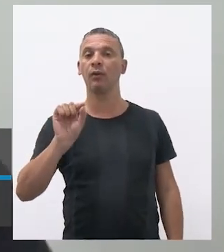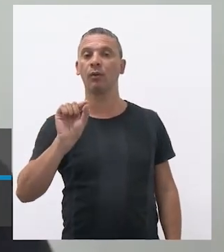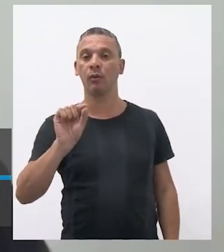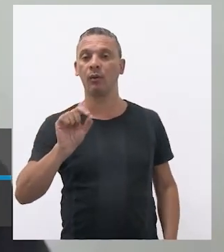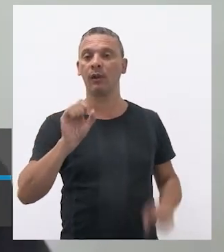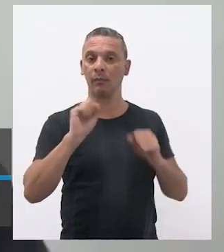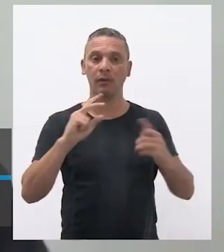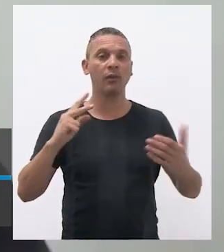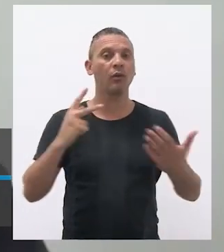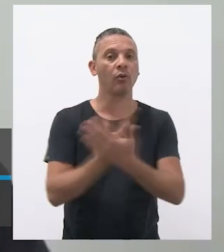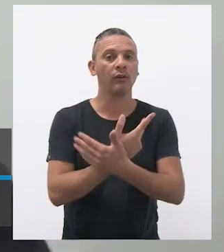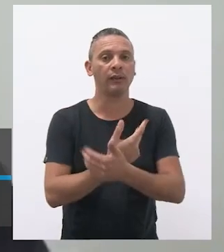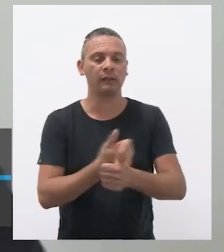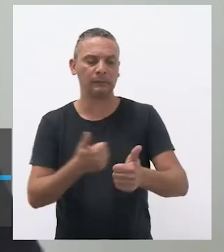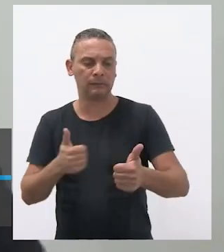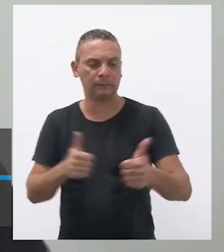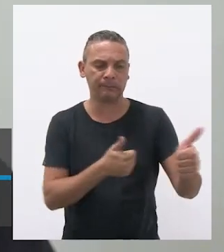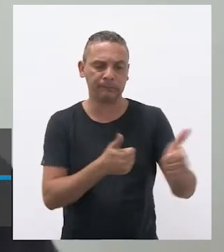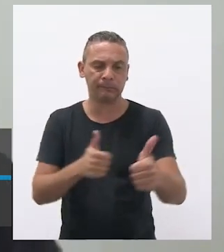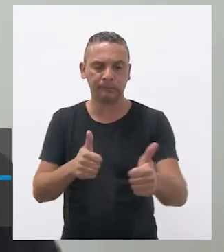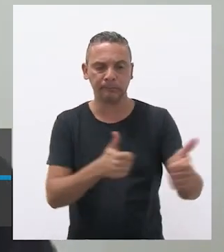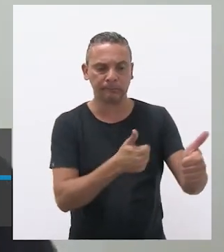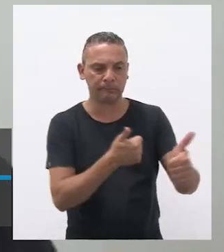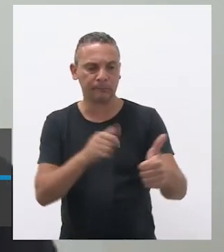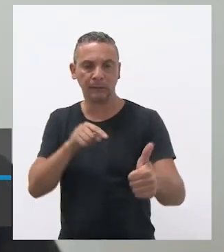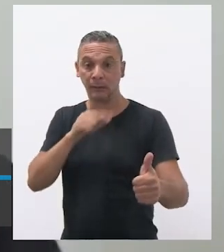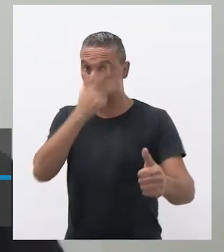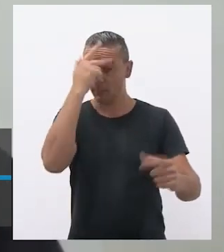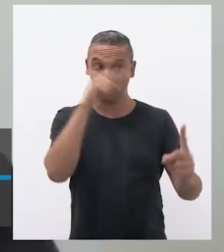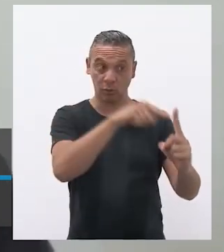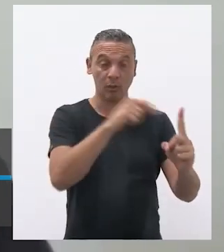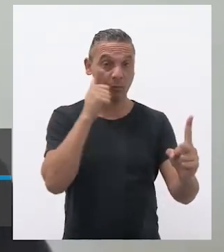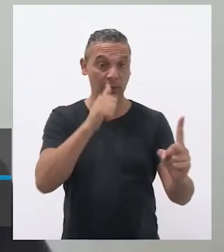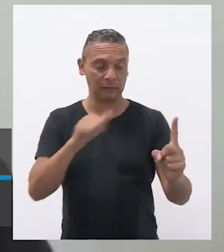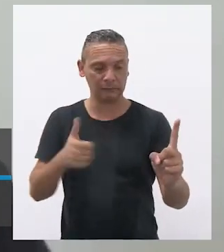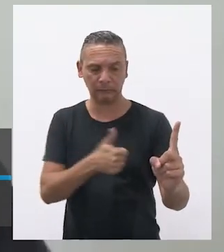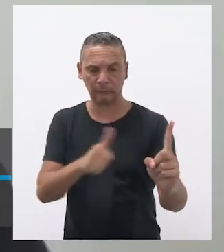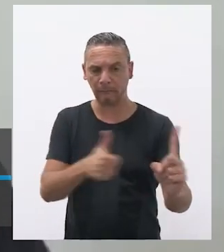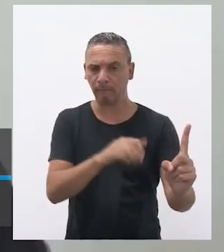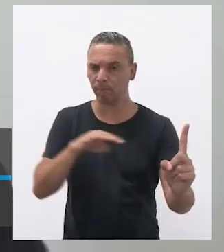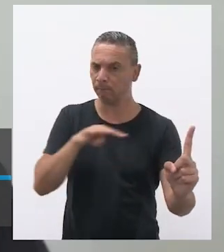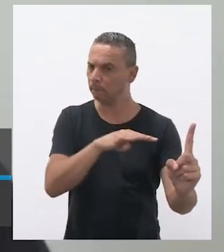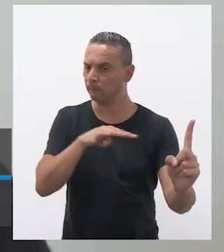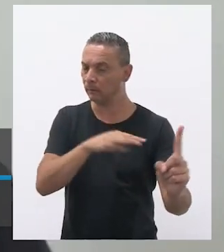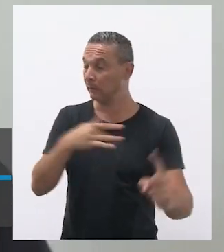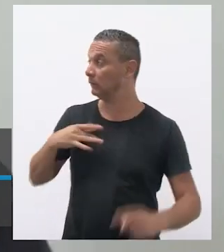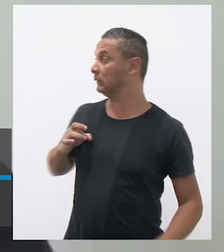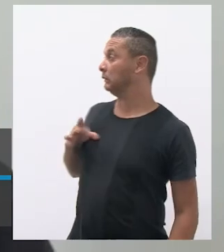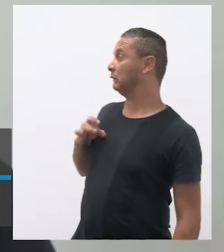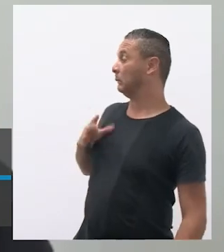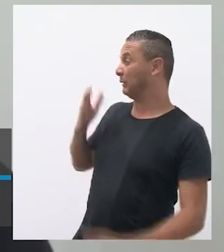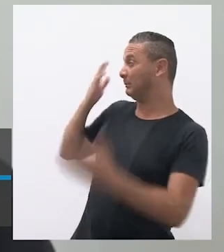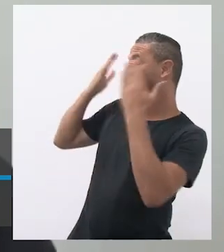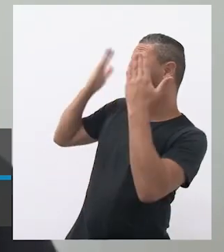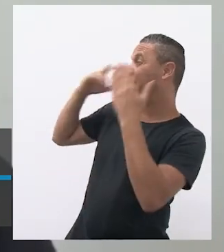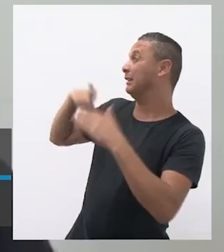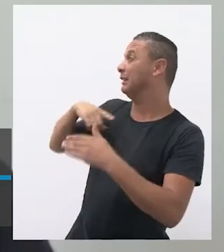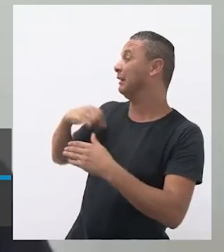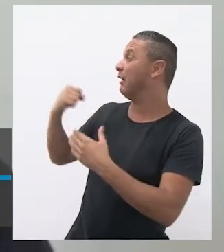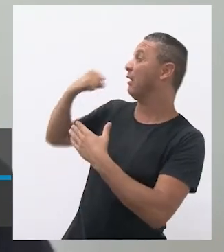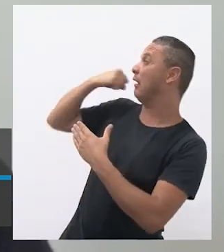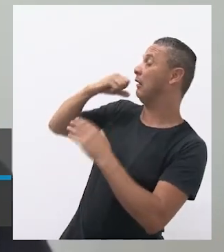contato com os filhos e filhas. Então, o dano emocional pode estar caracterizado, por exemplo, nessas condutas que